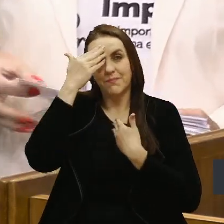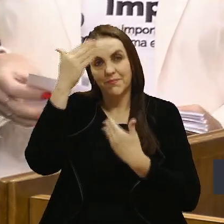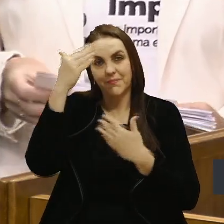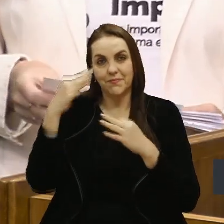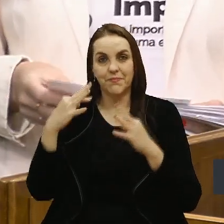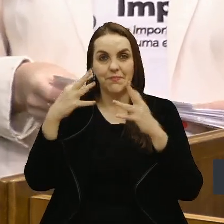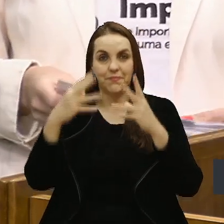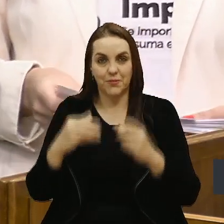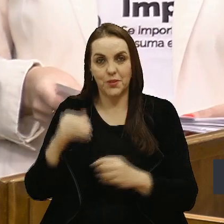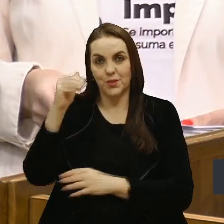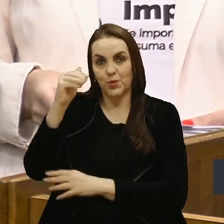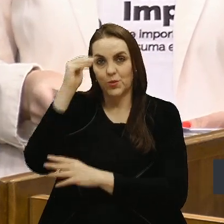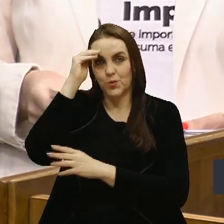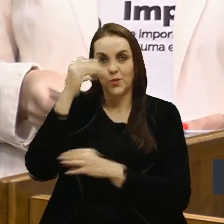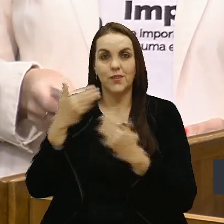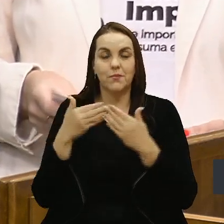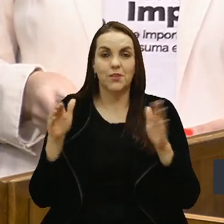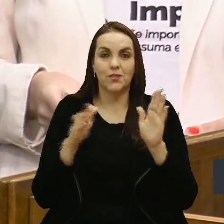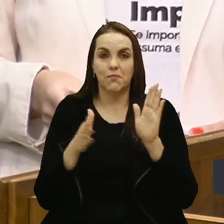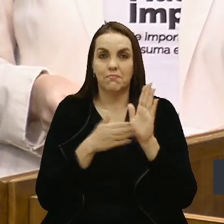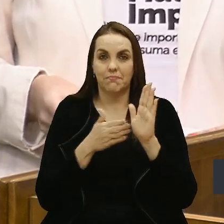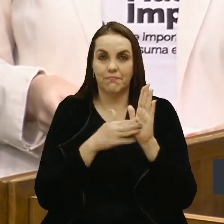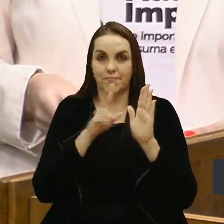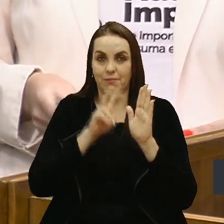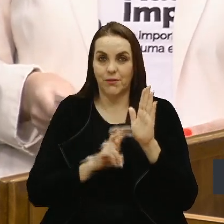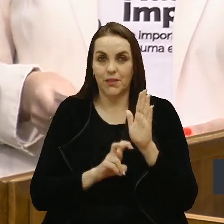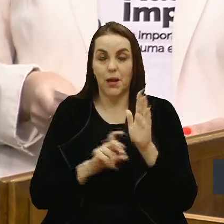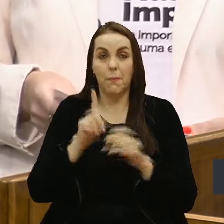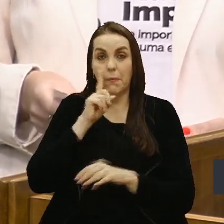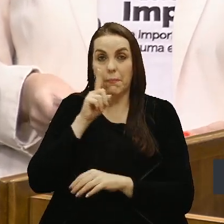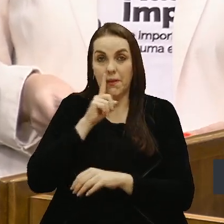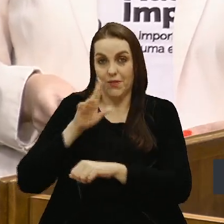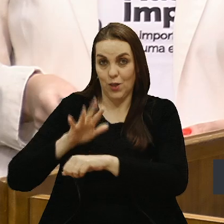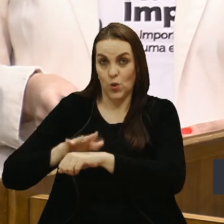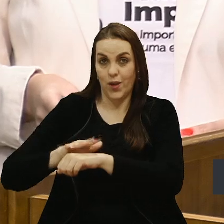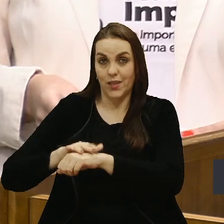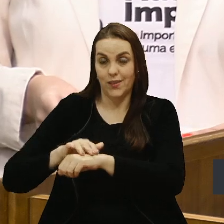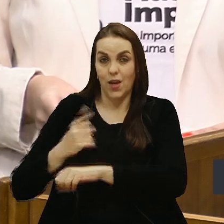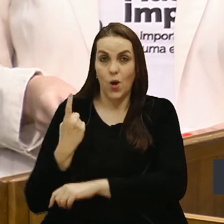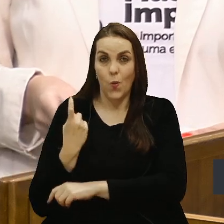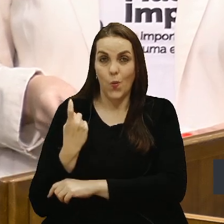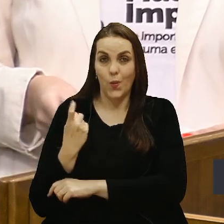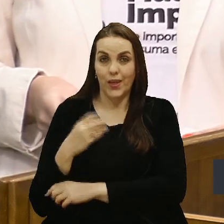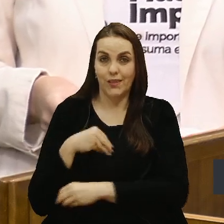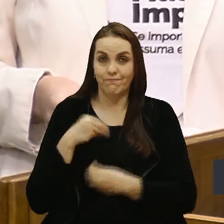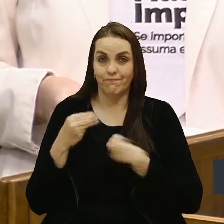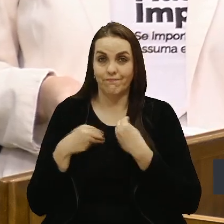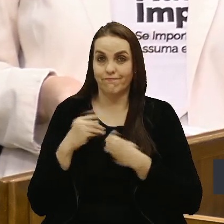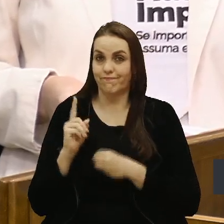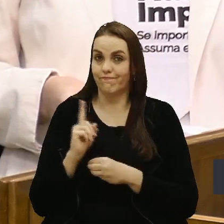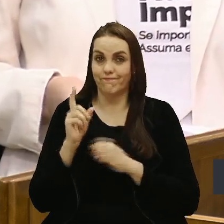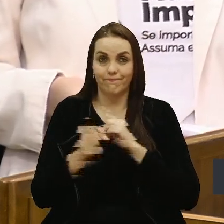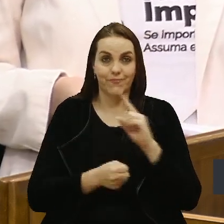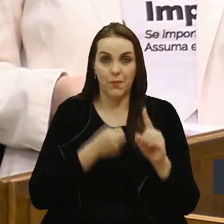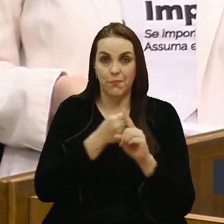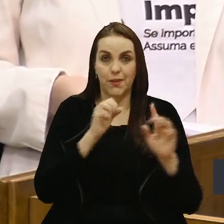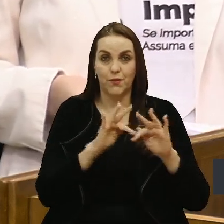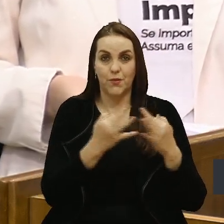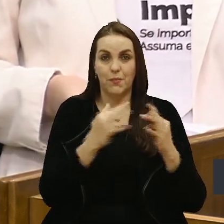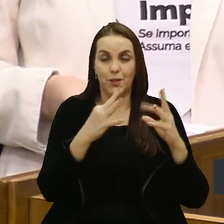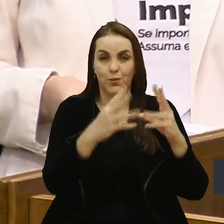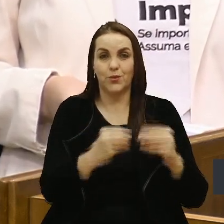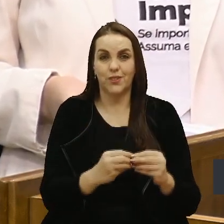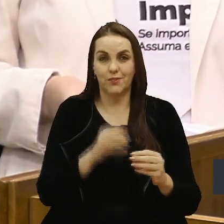pela abertura a essa pauta, porque quando uma mãe adoece, não é só ela que sente. Isso impacta uma família inteira,